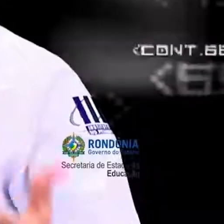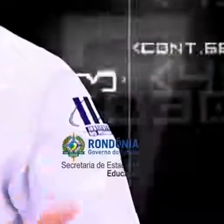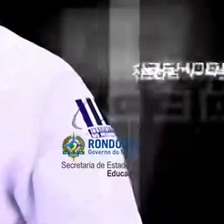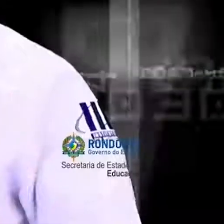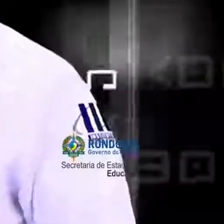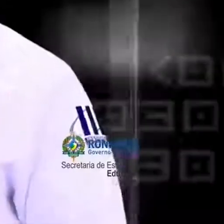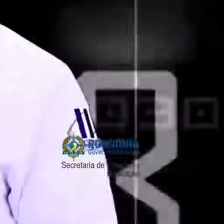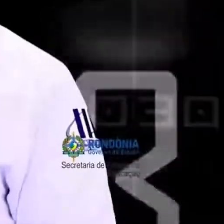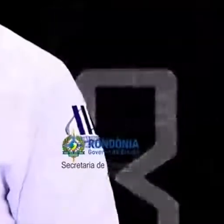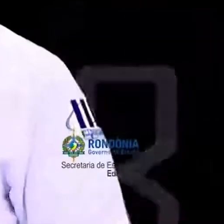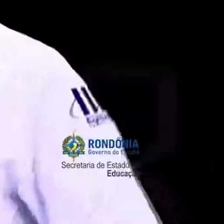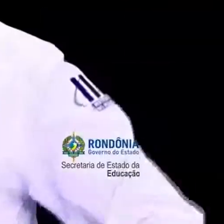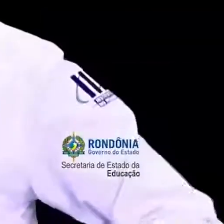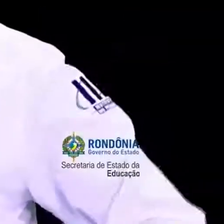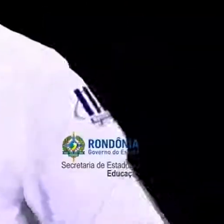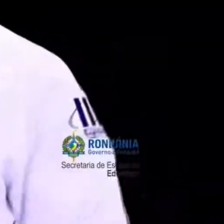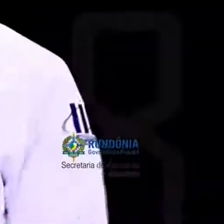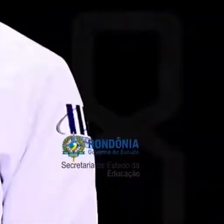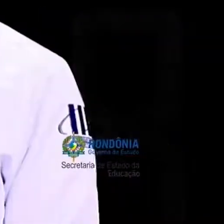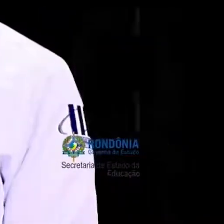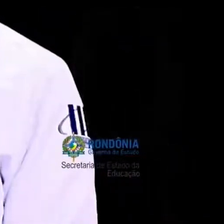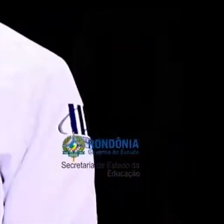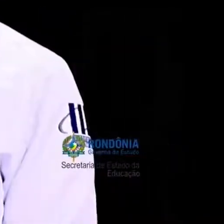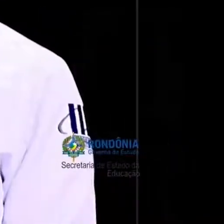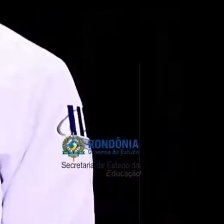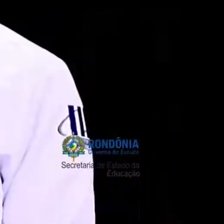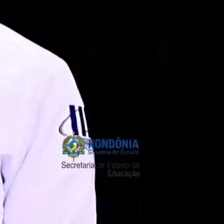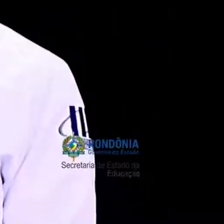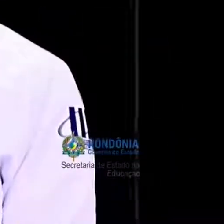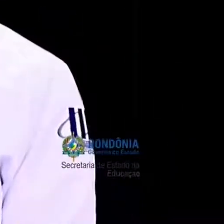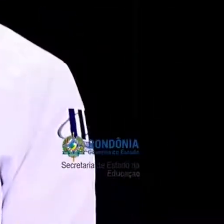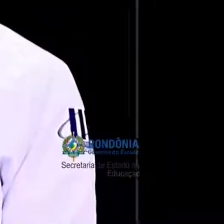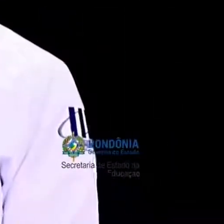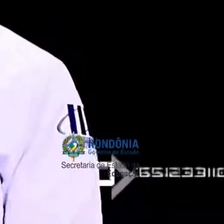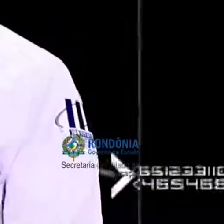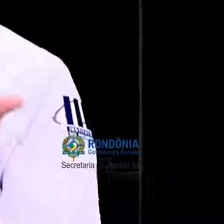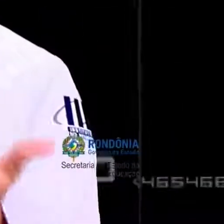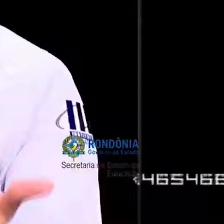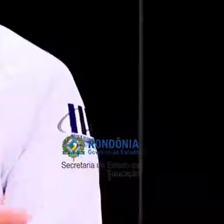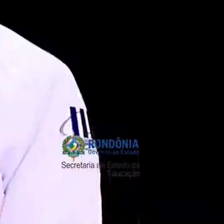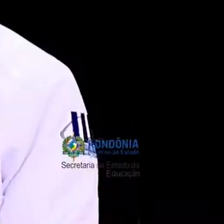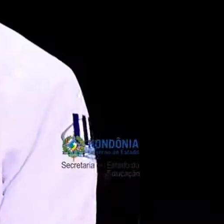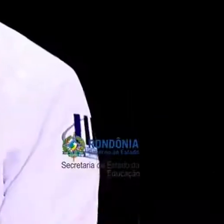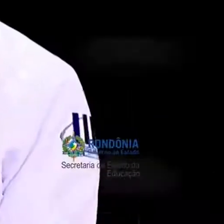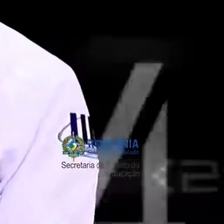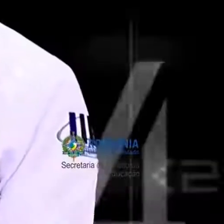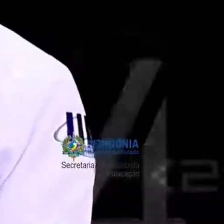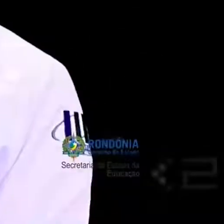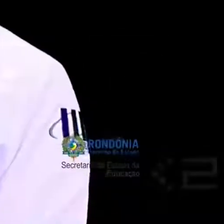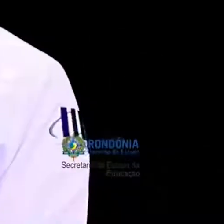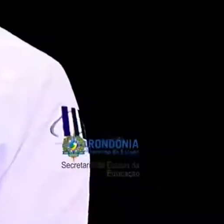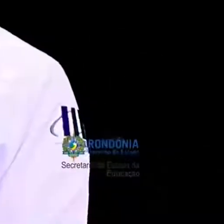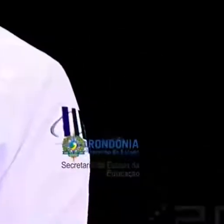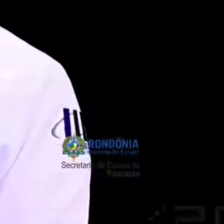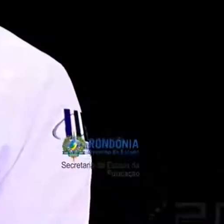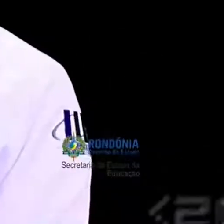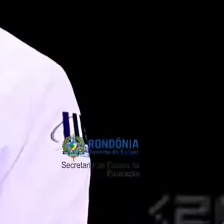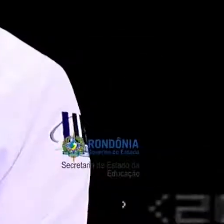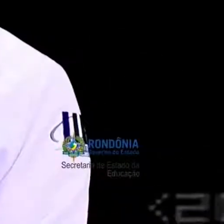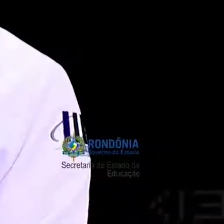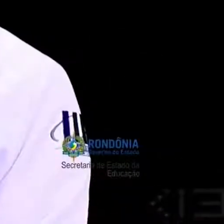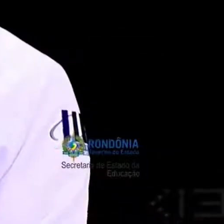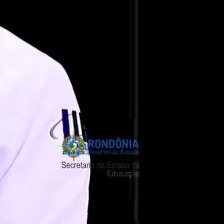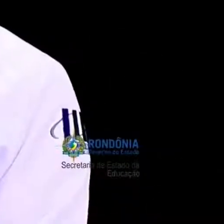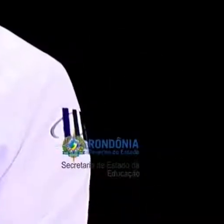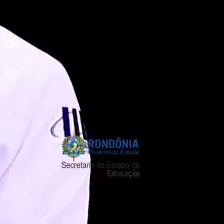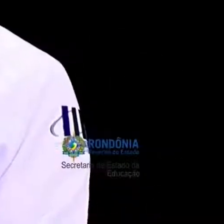a mama, o abdômen, a cinturinha, o bumbum. Principalmente mulheres jovens ou mulheres pós-parto, pós uma cesariana,